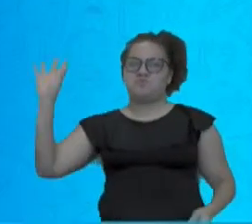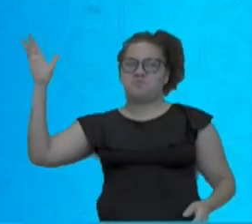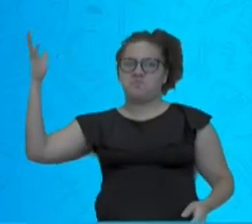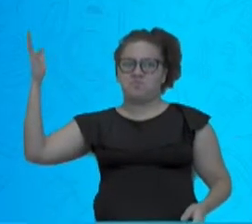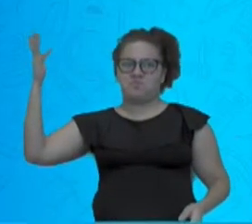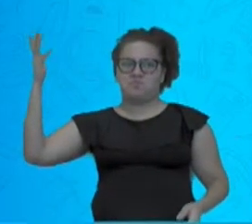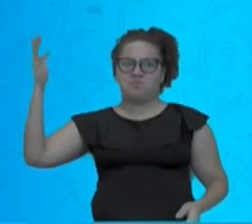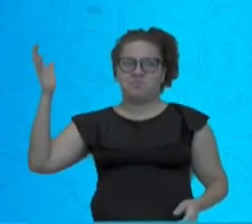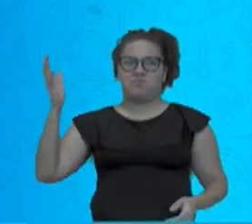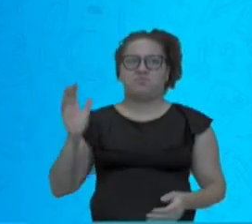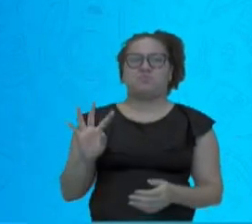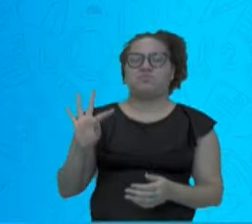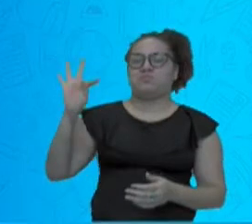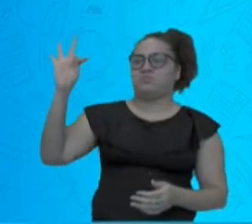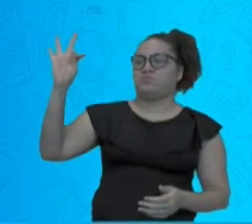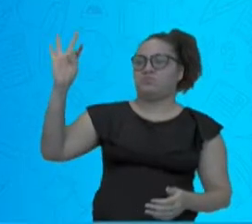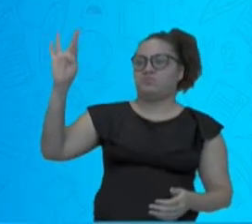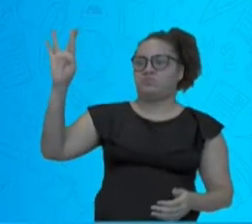Tropical